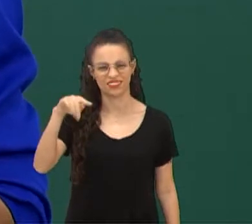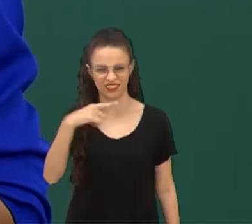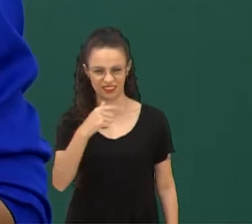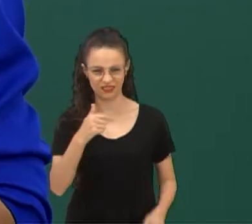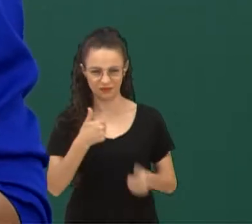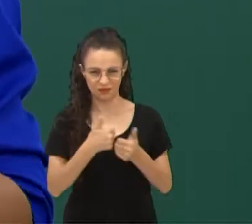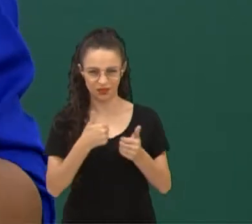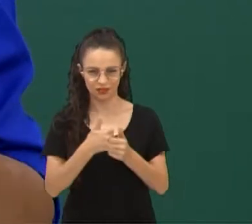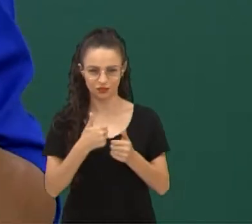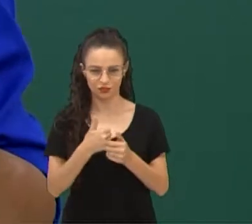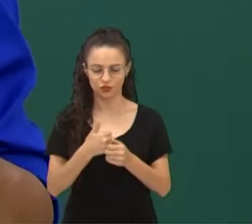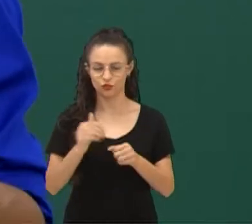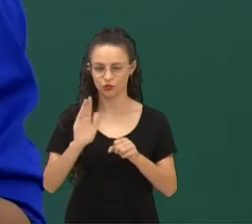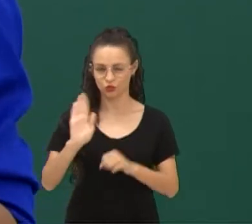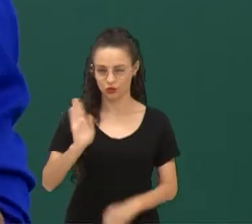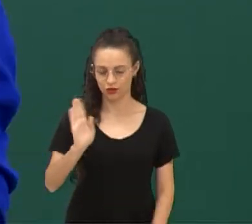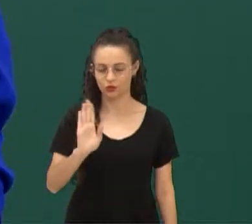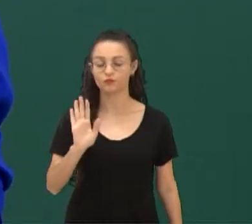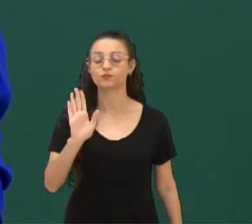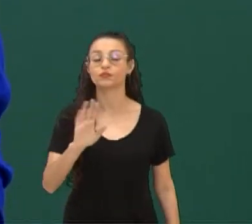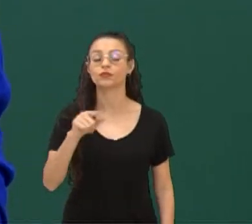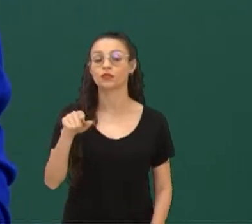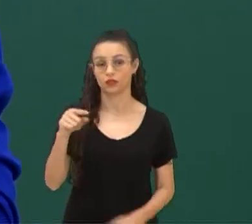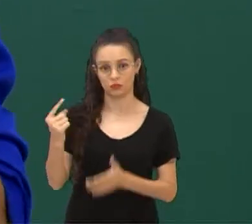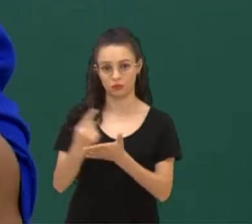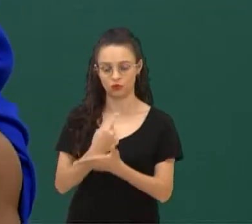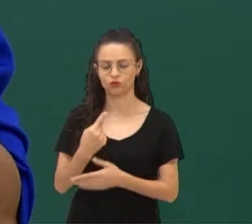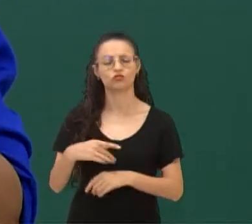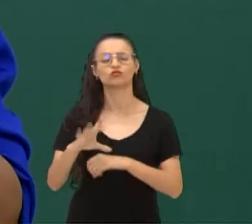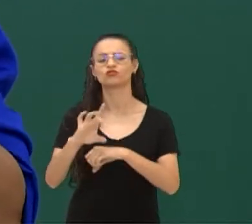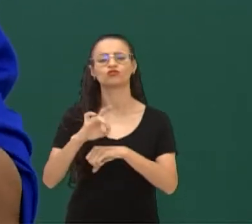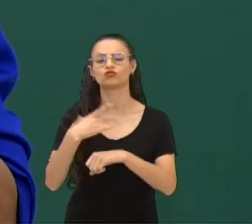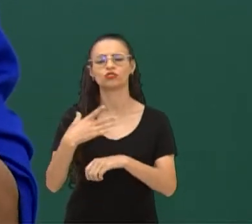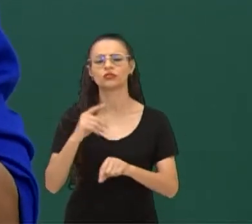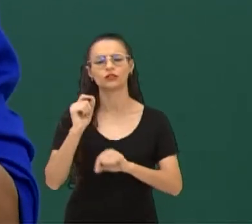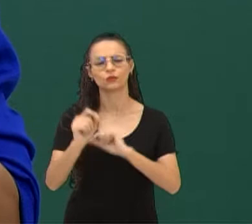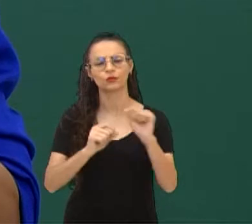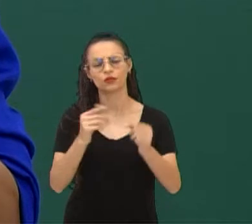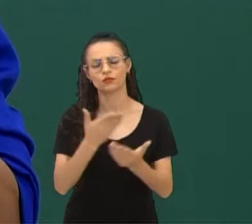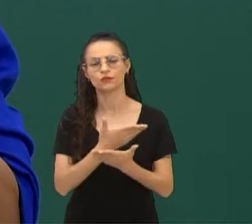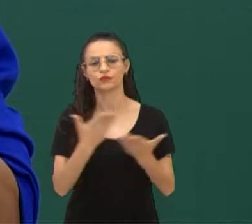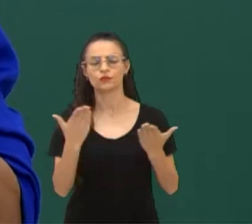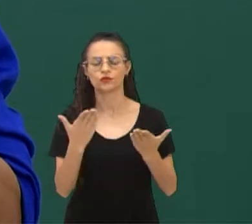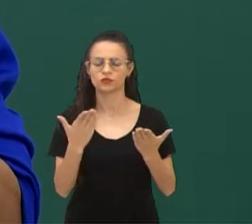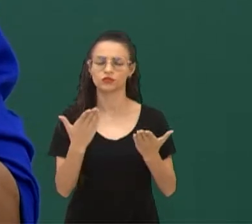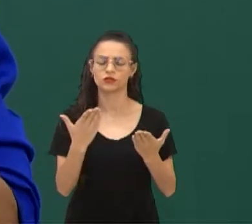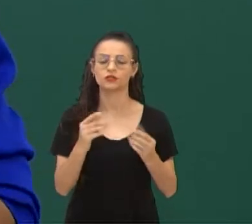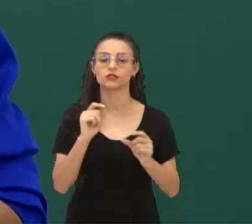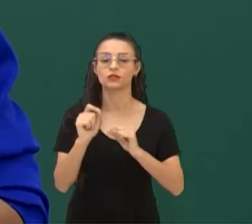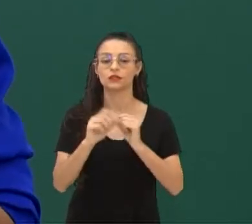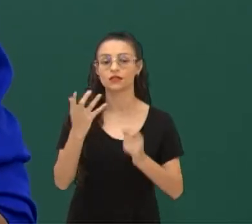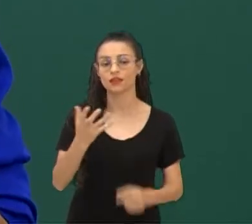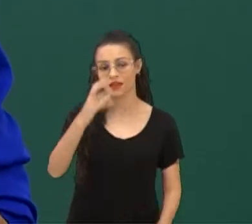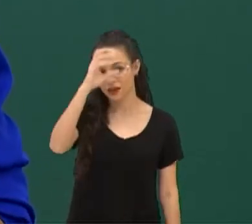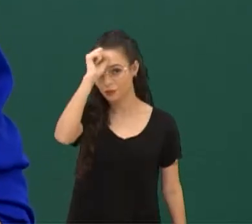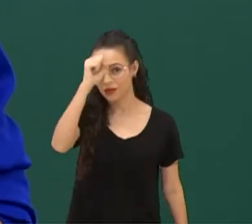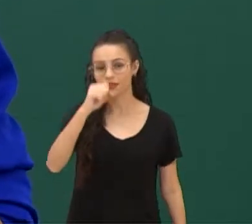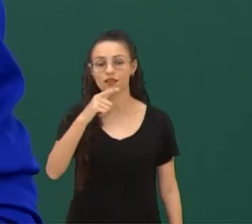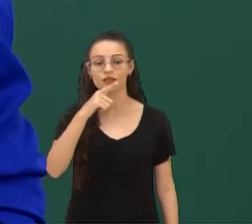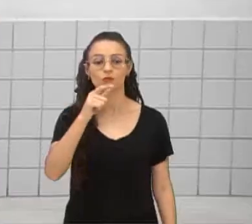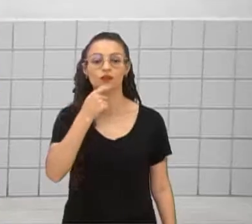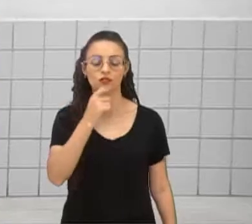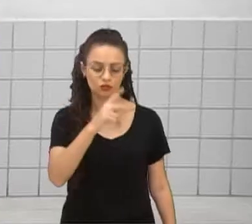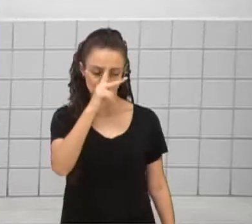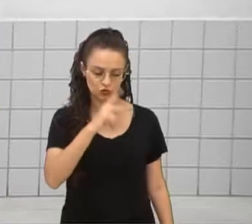me engano é que dia que eu vocês dão a pergunta do João Que dica que vocês dão para quem quer aprender inglês sozinho